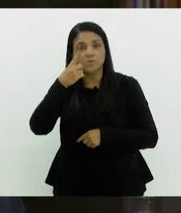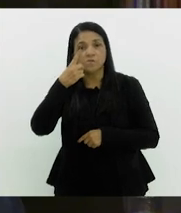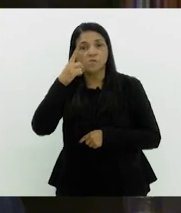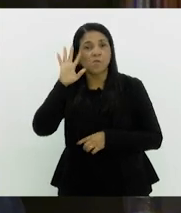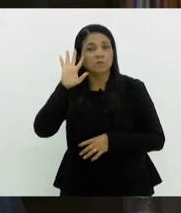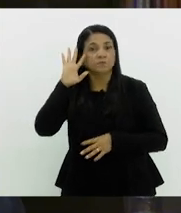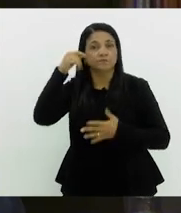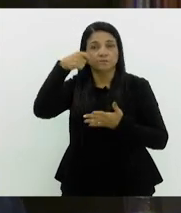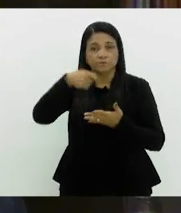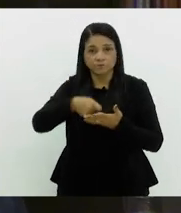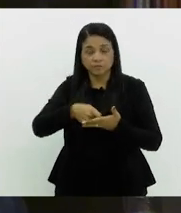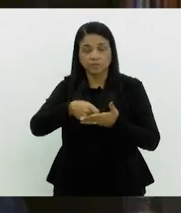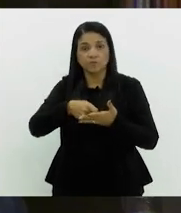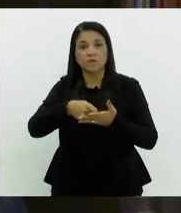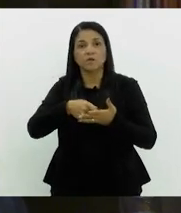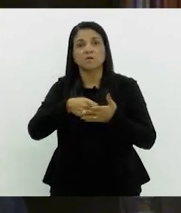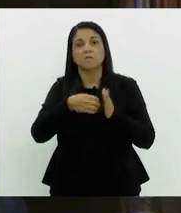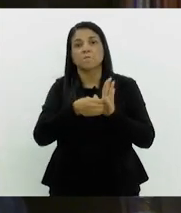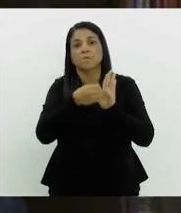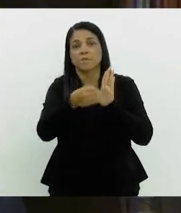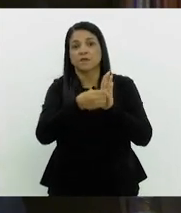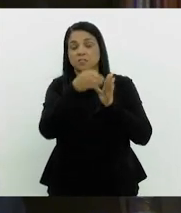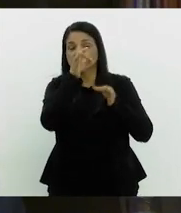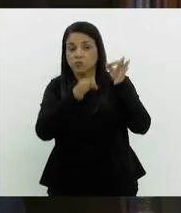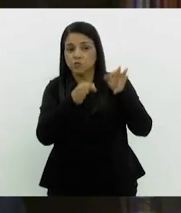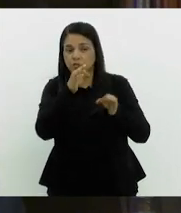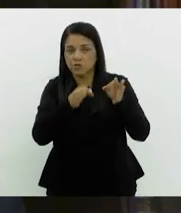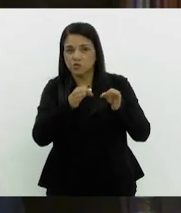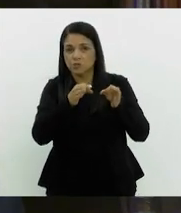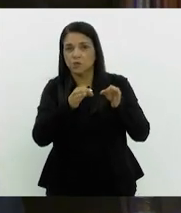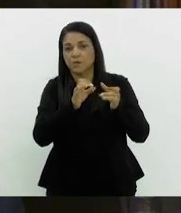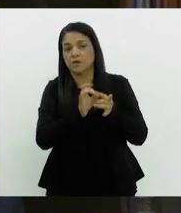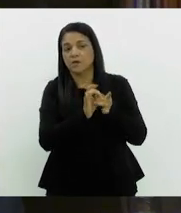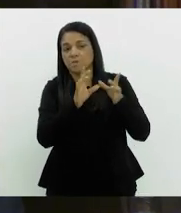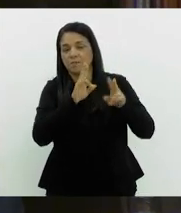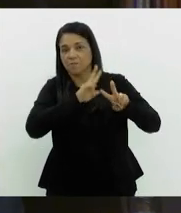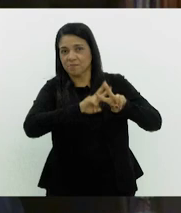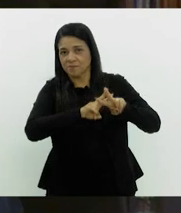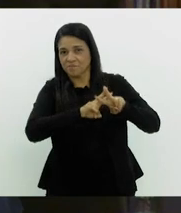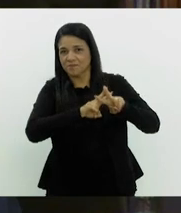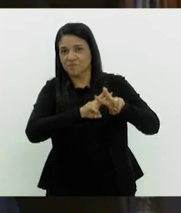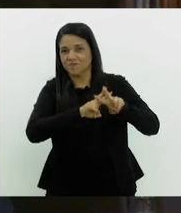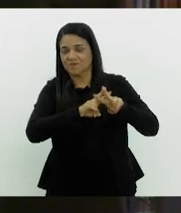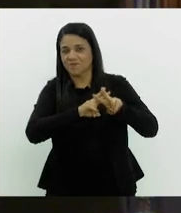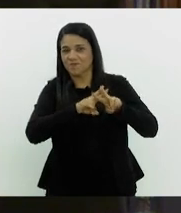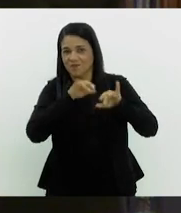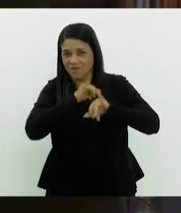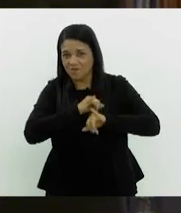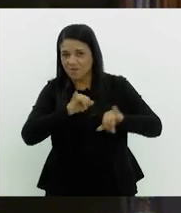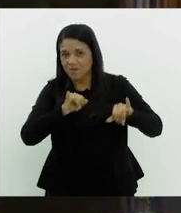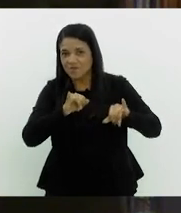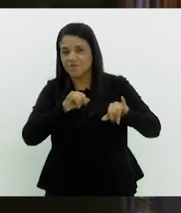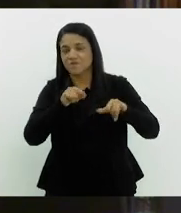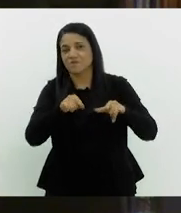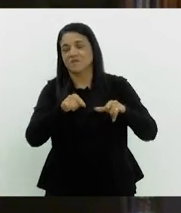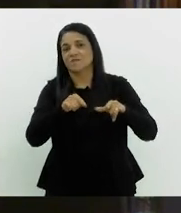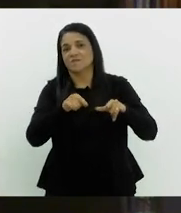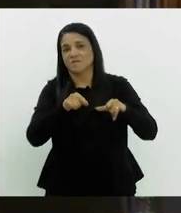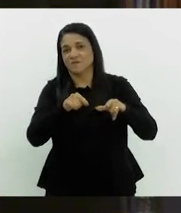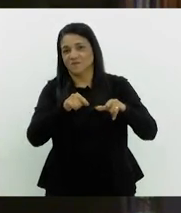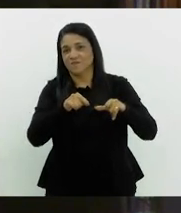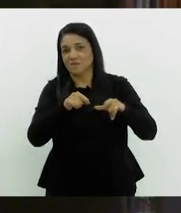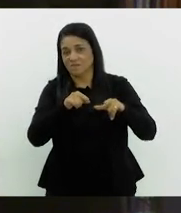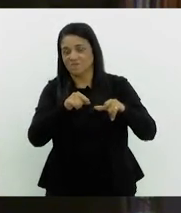parecer jurídico pelo relaxamento da prisão emitido pela sua Procuradoria-Geral. E por aí vai. Ou